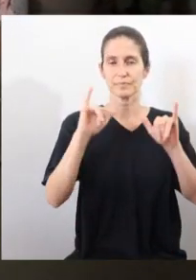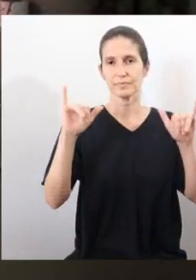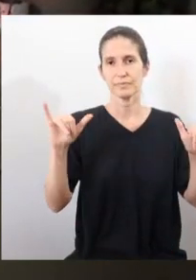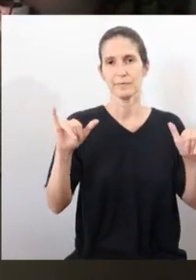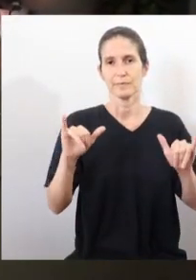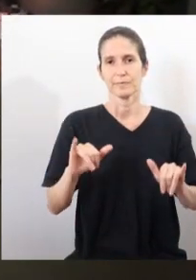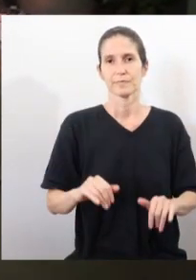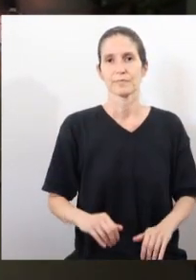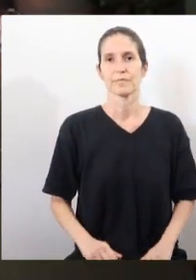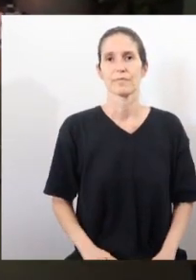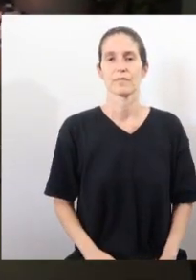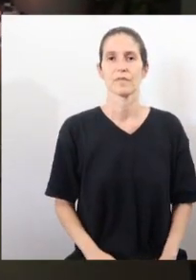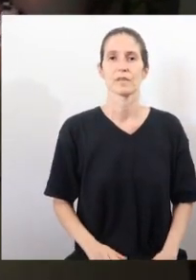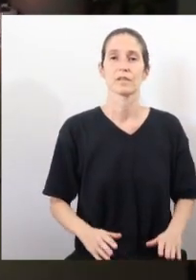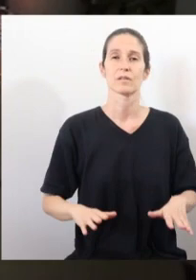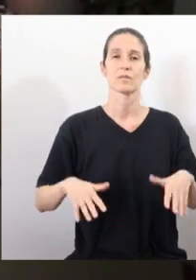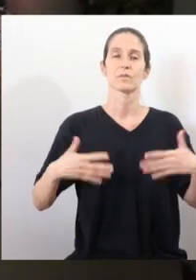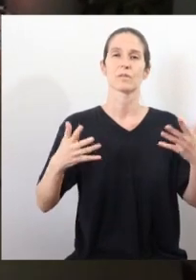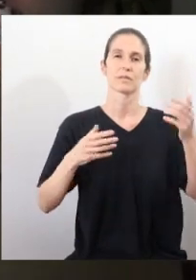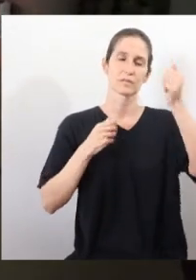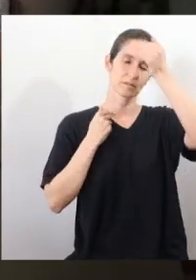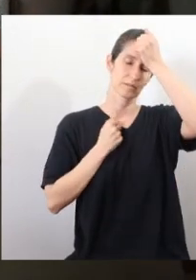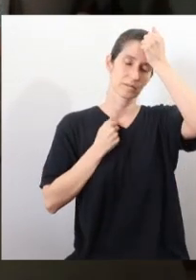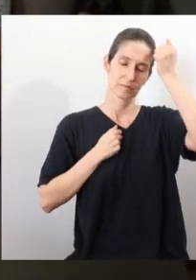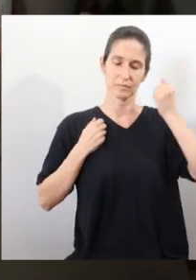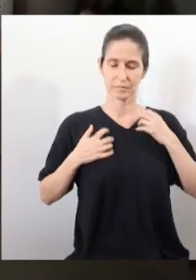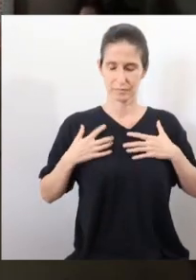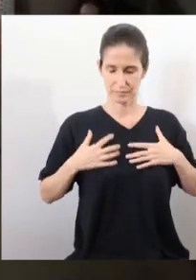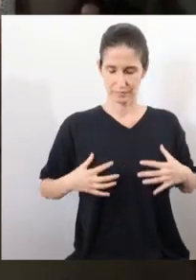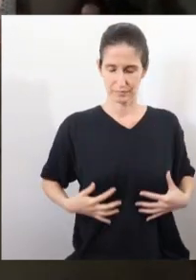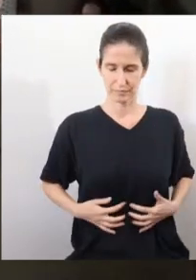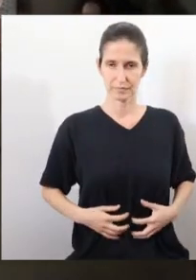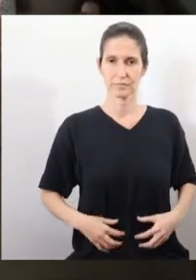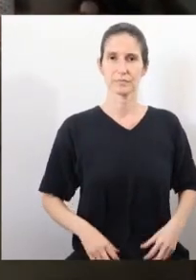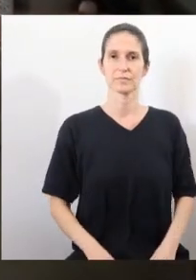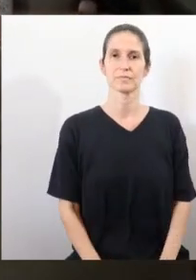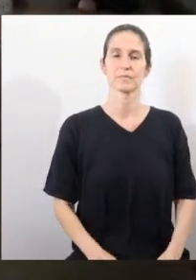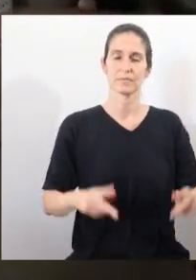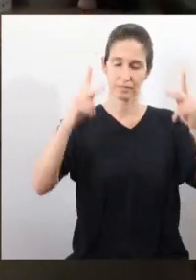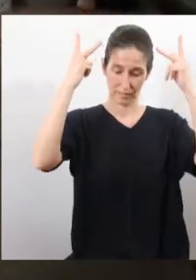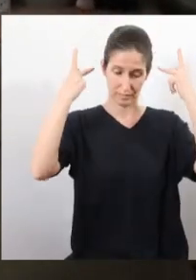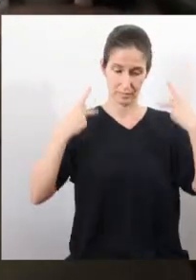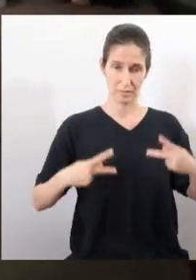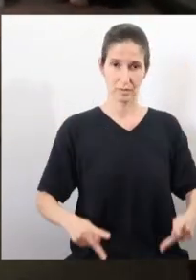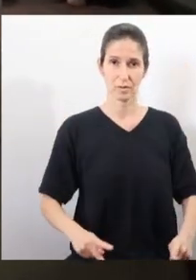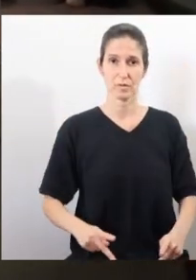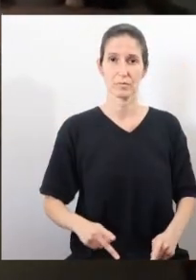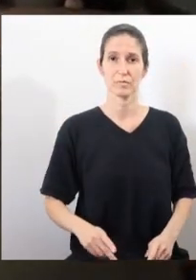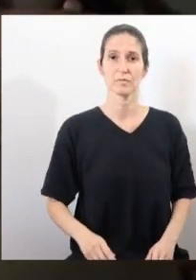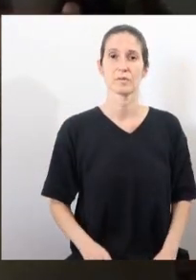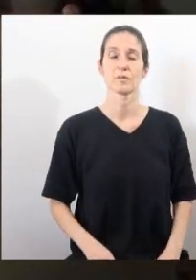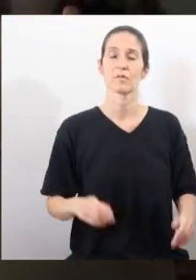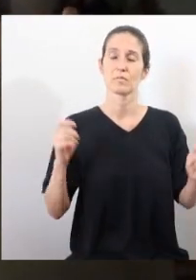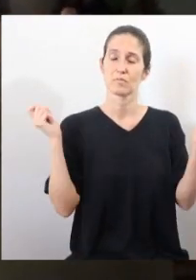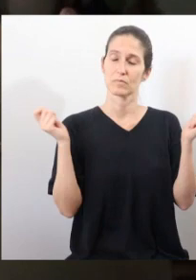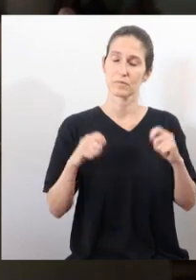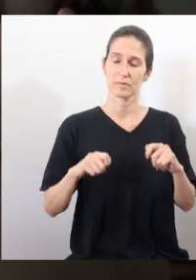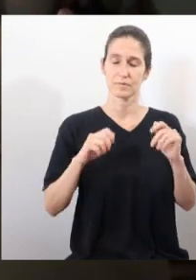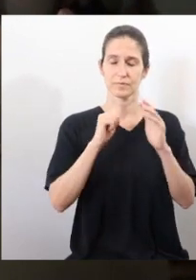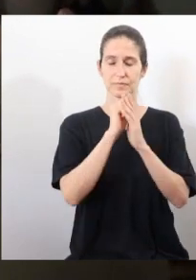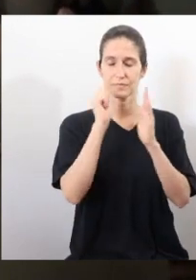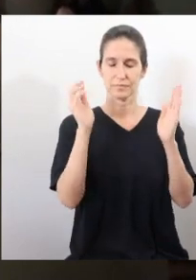dizer a vocês, diante de um banho, quando a gente toma da cabeça até os pés, a gente